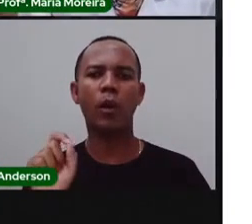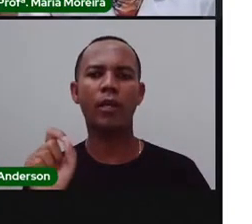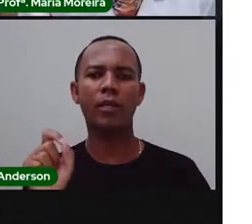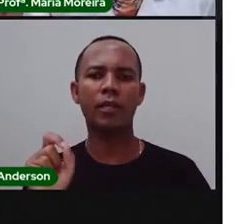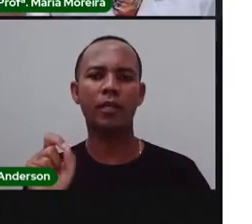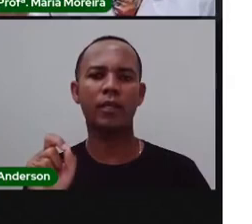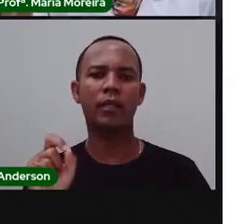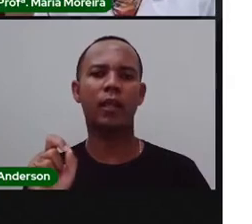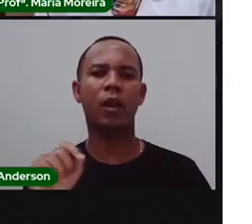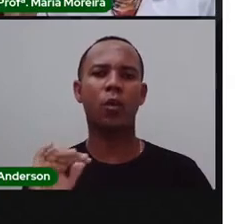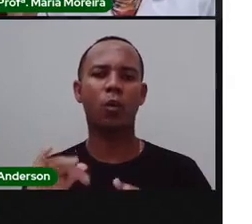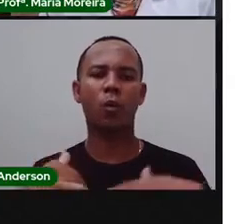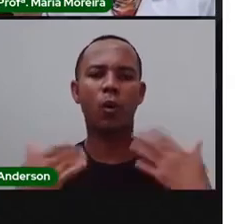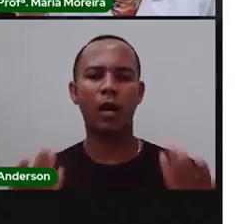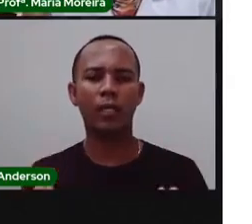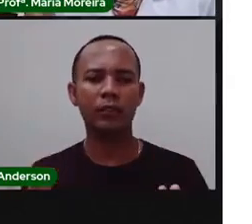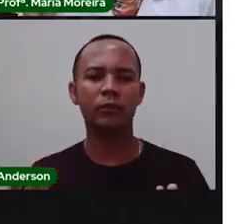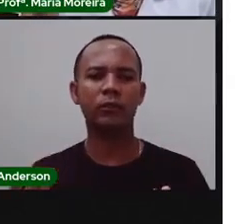então ela será o quê?